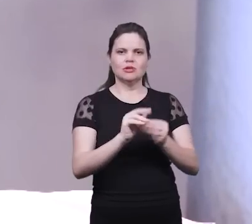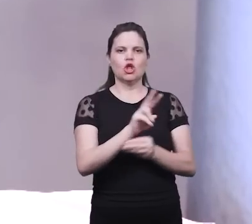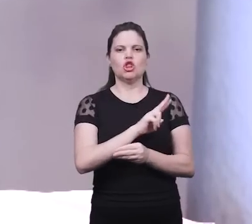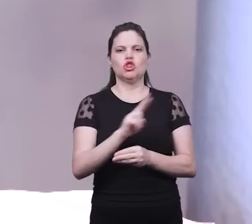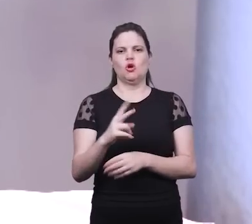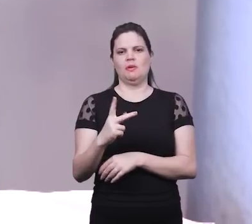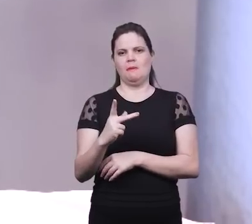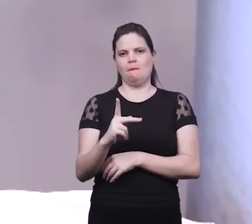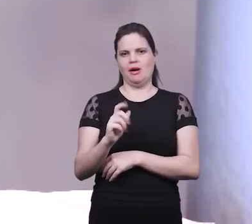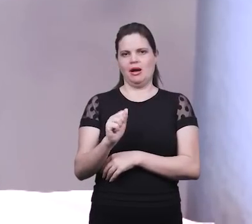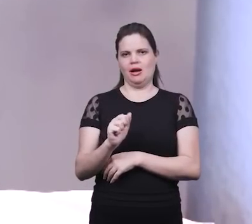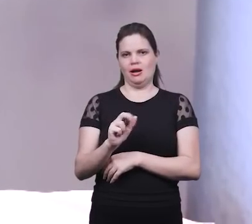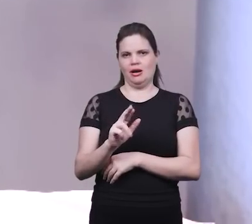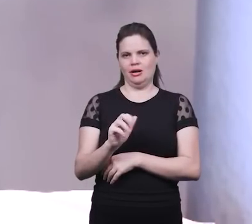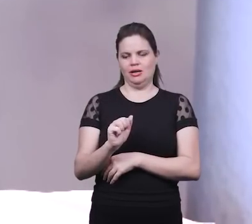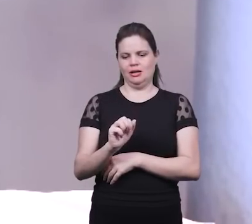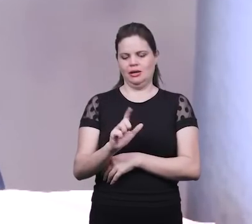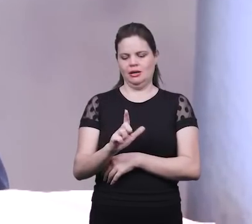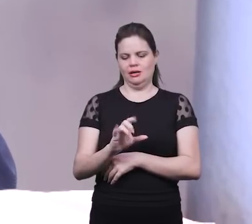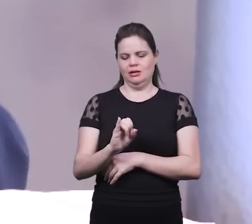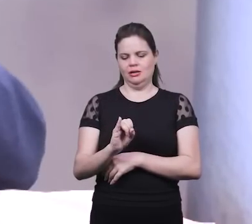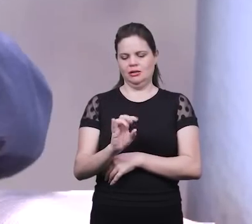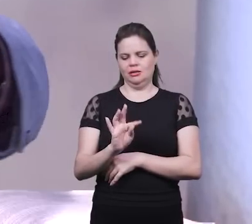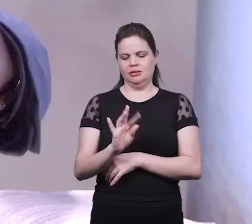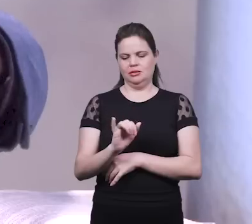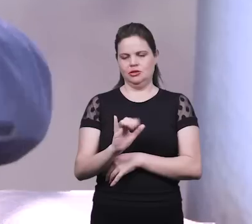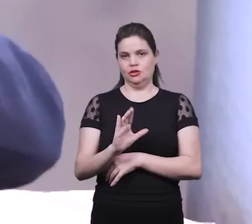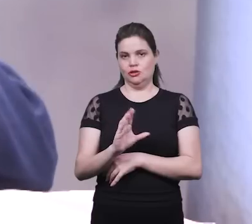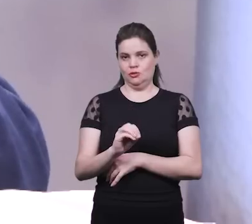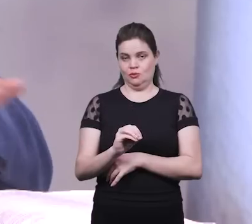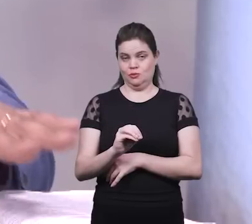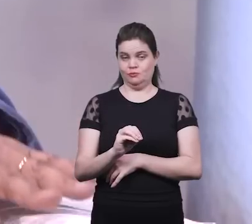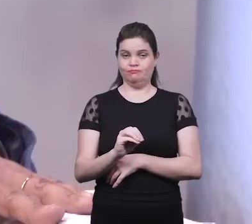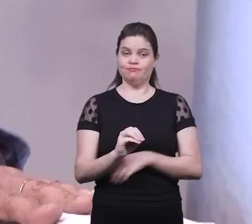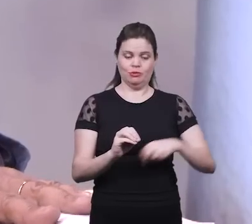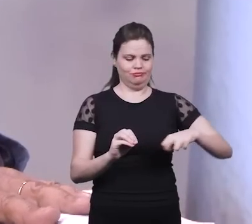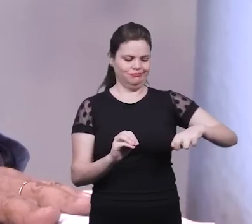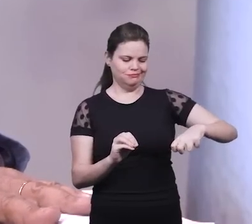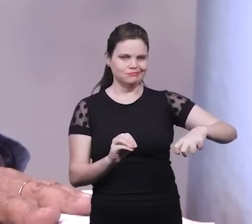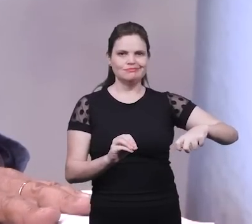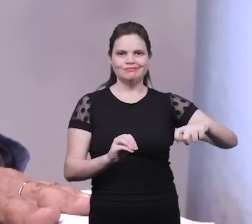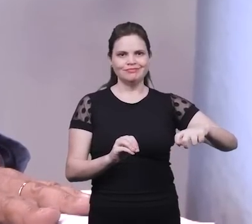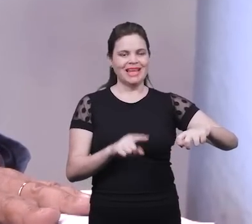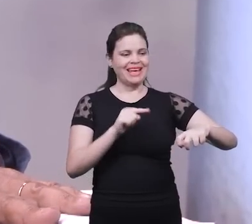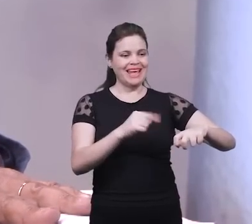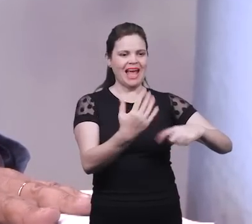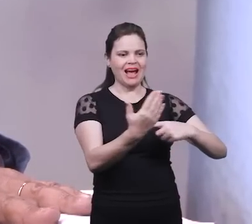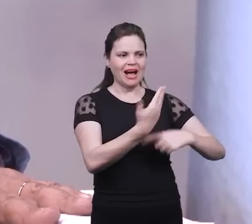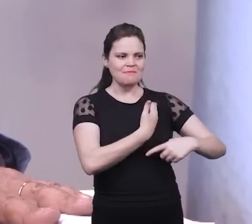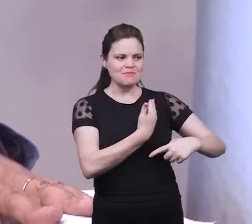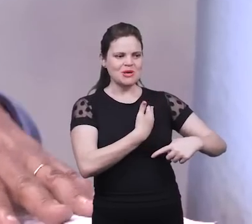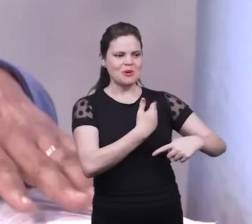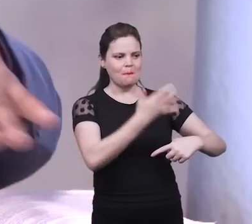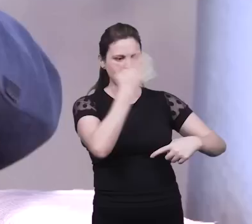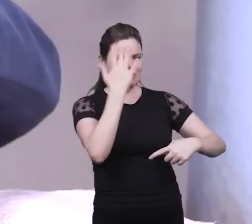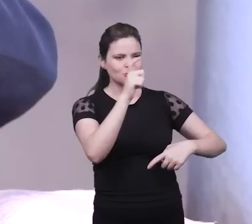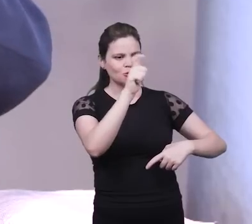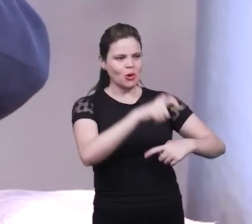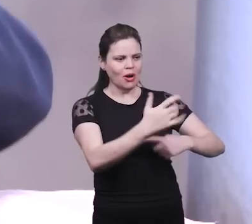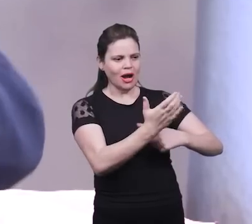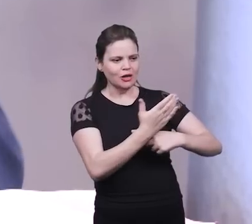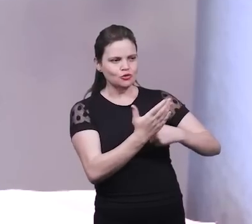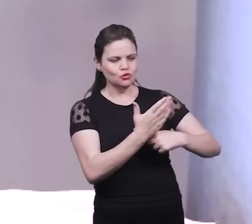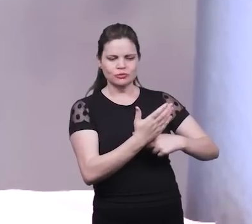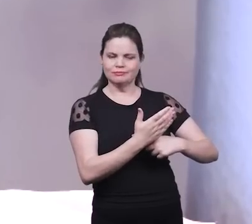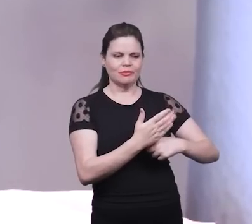Ele não contava com a ajuda de ninguém para entrar naquele tanque quando a água era movimentada, segundo o texto nos fala. E ali, portanto, ficava deitado